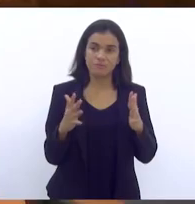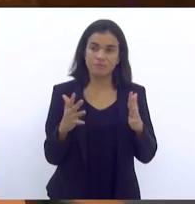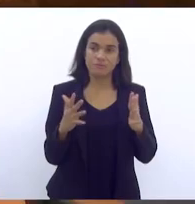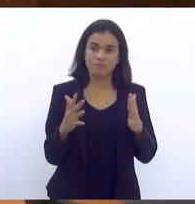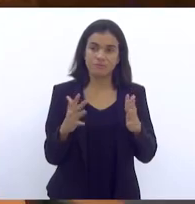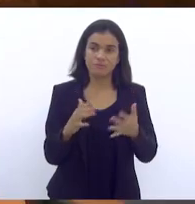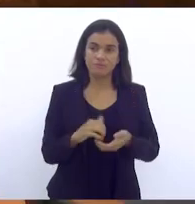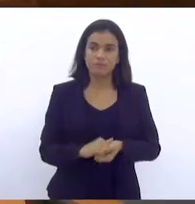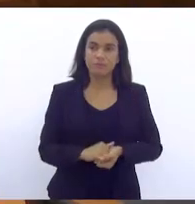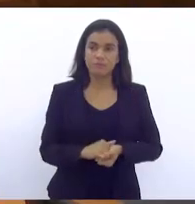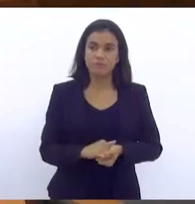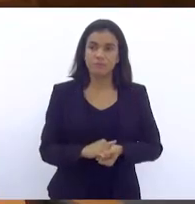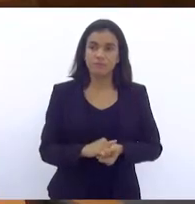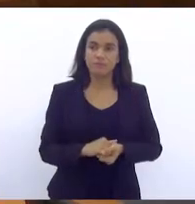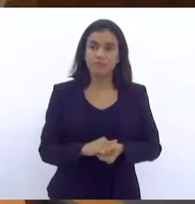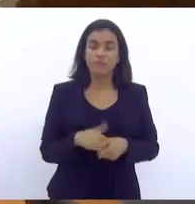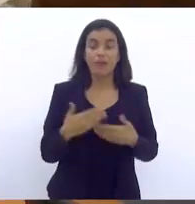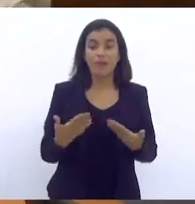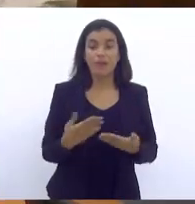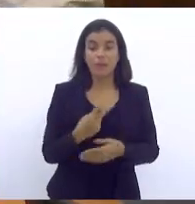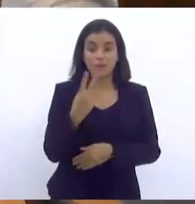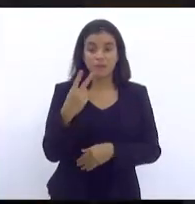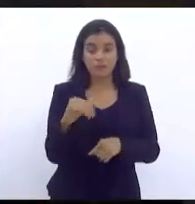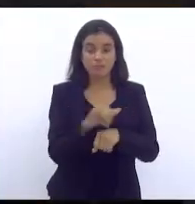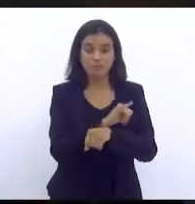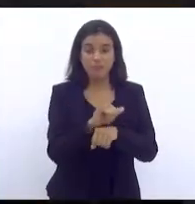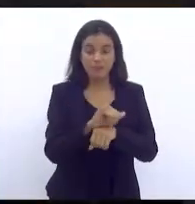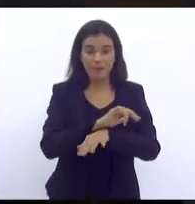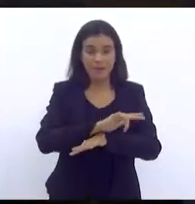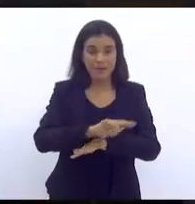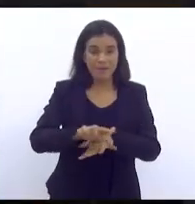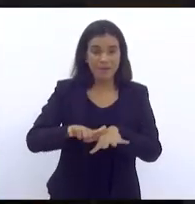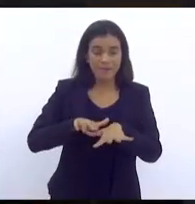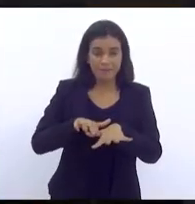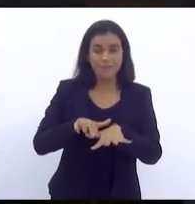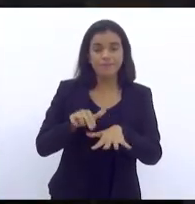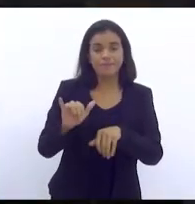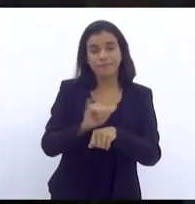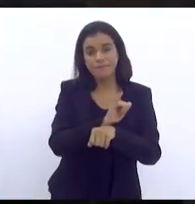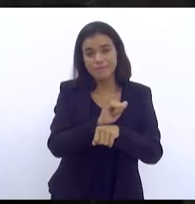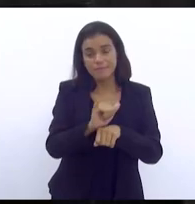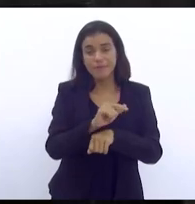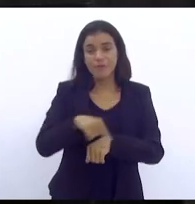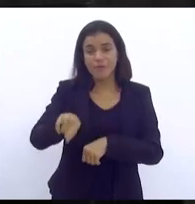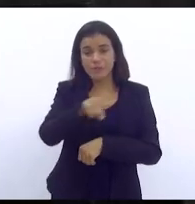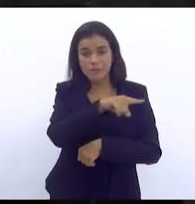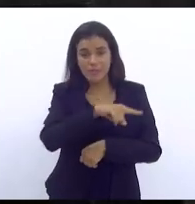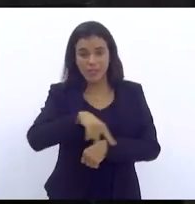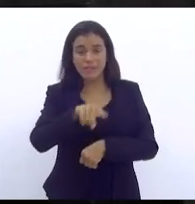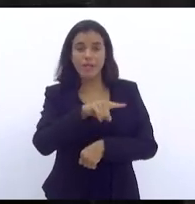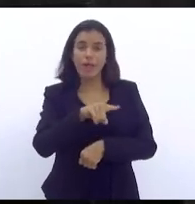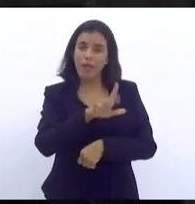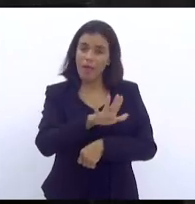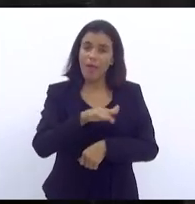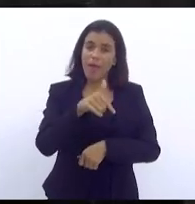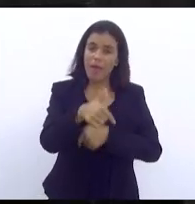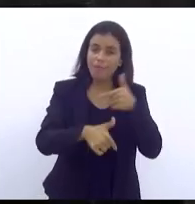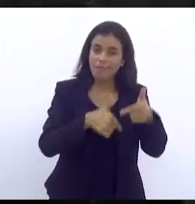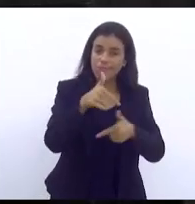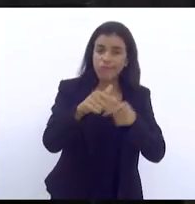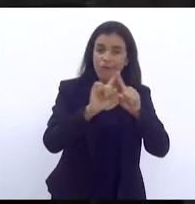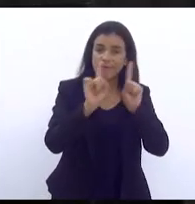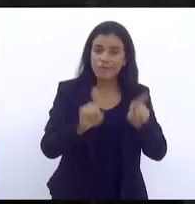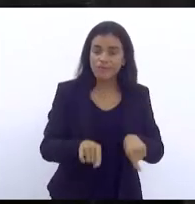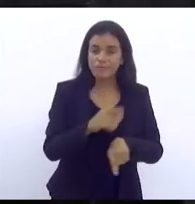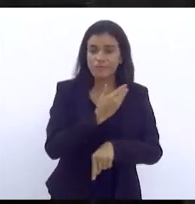já vou terminar concluir e uma segunda forma são várias né Eh e vocês todos são agentes públicos né De certa forma